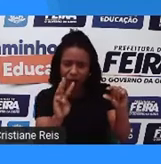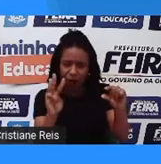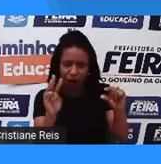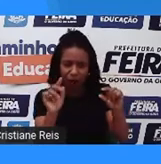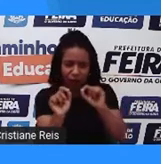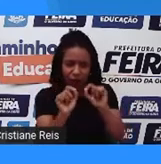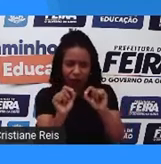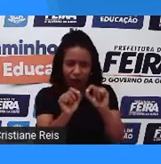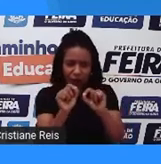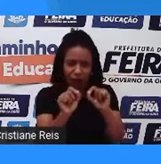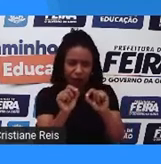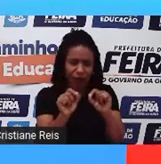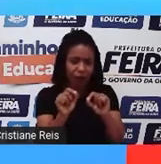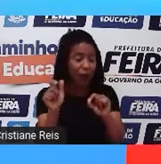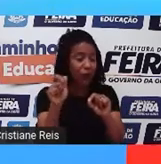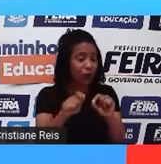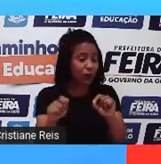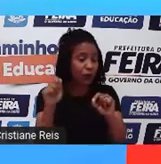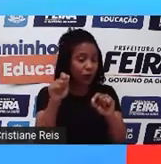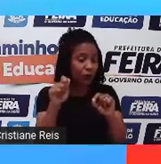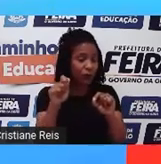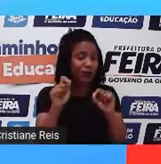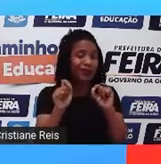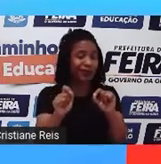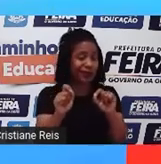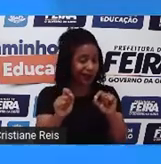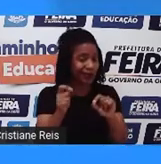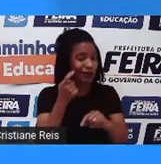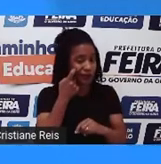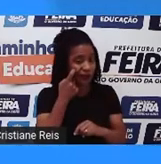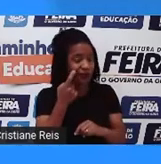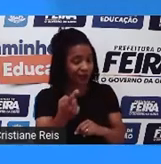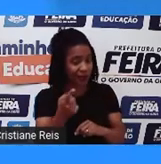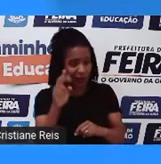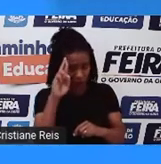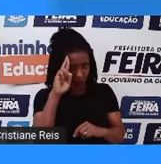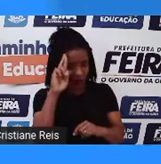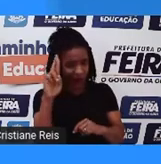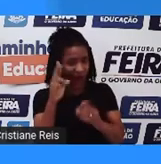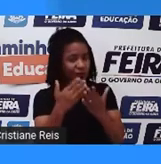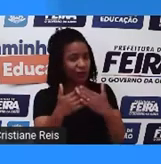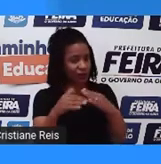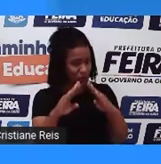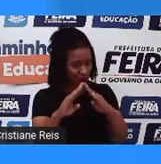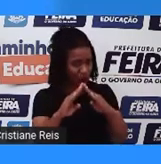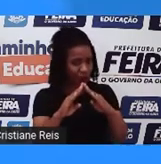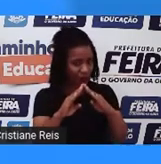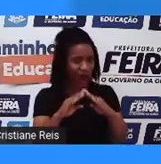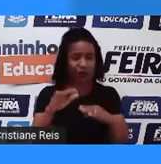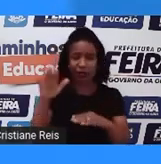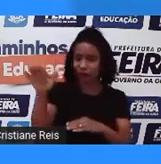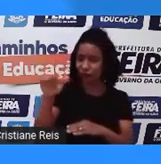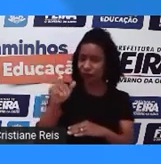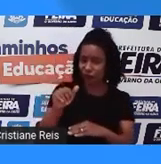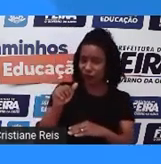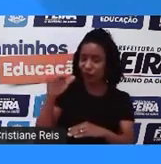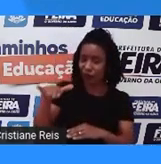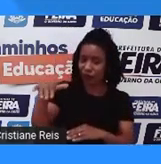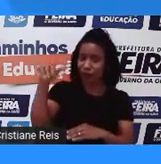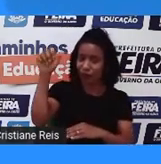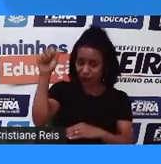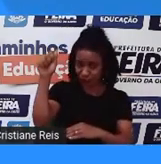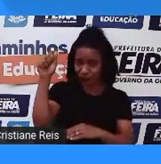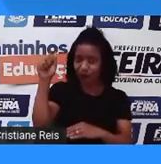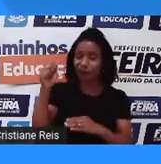ver se é do administrador da escola e, então, buscar um adulto para tirar suas dúvidas, pedir